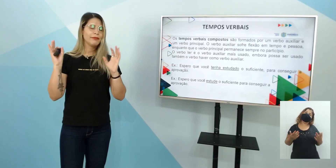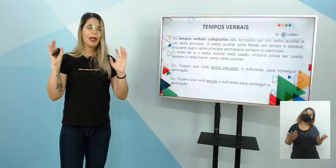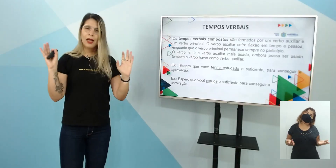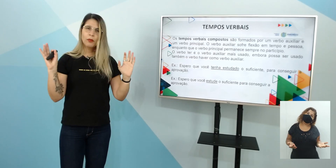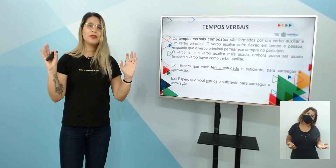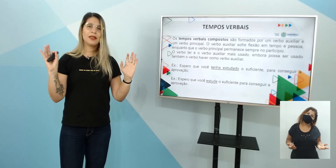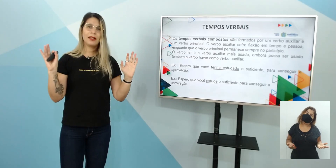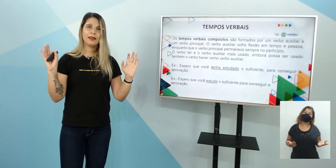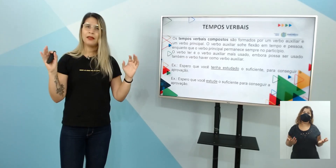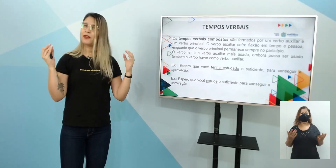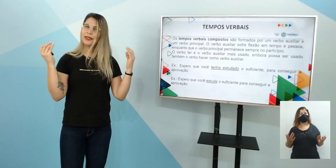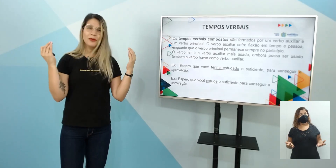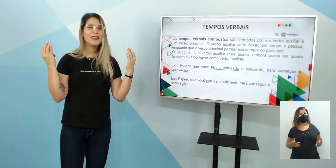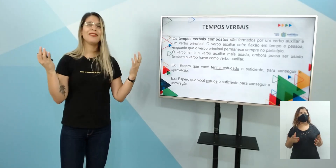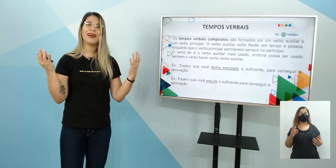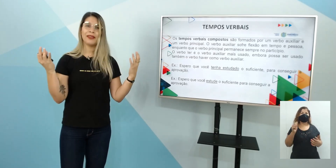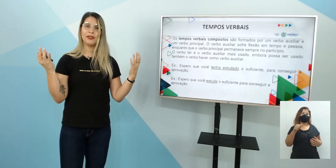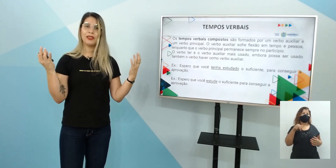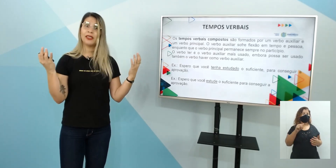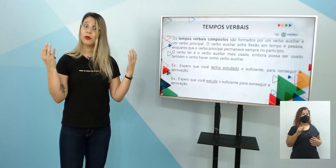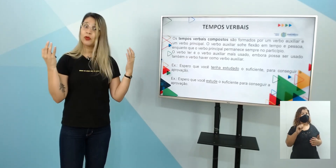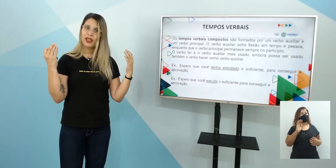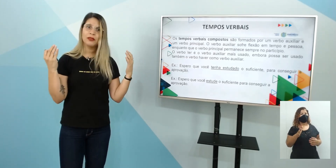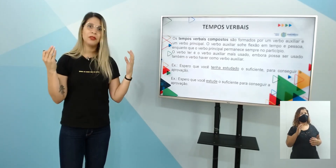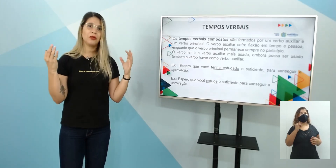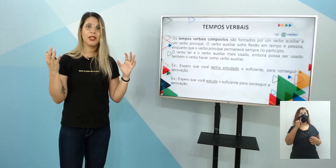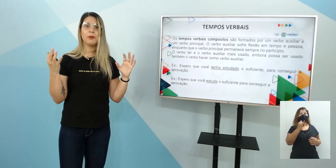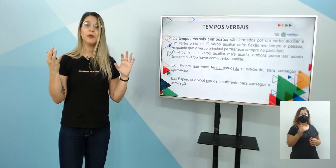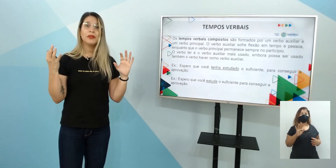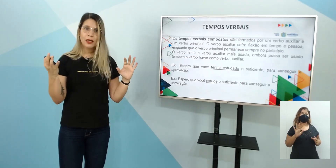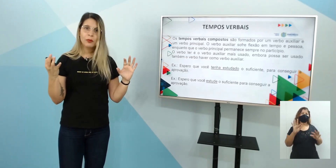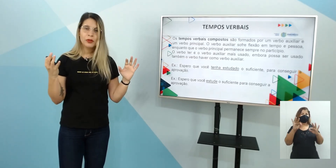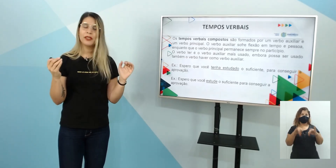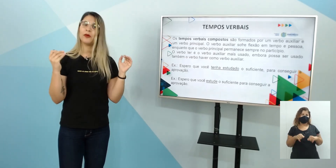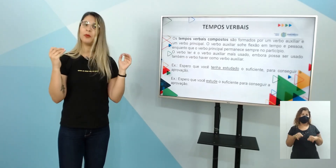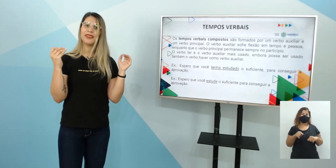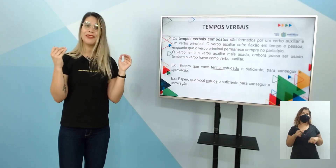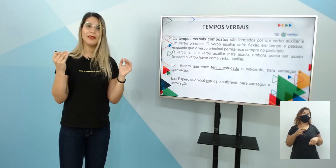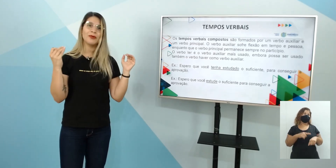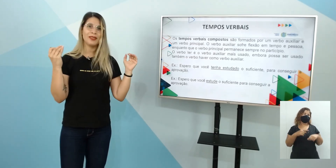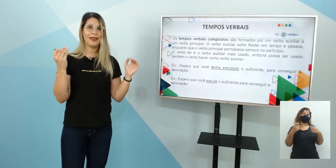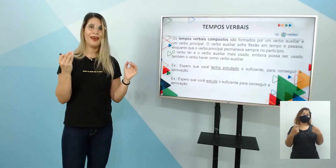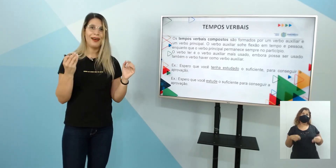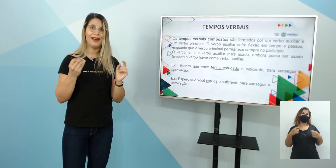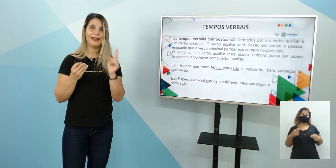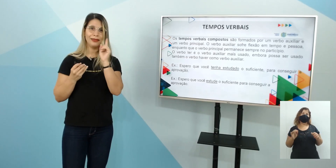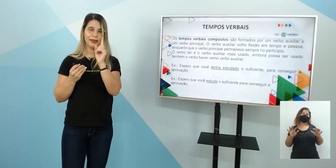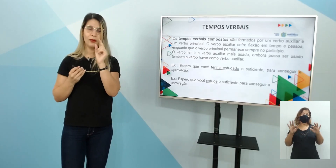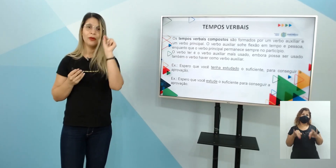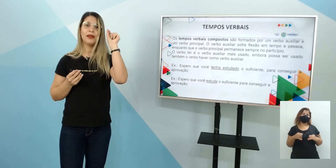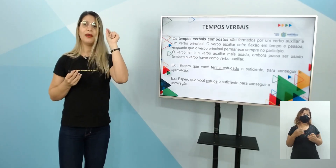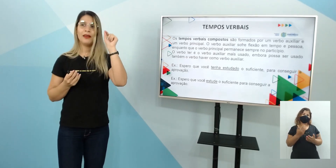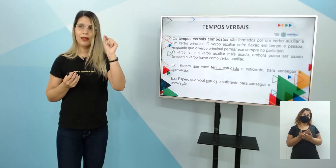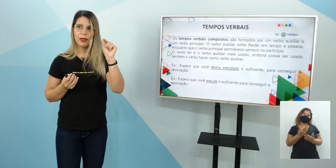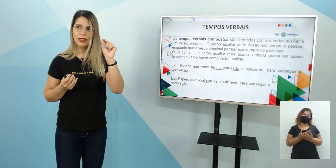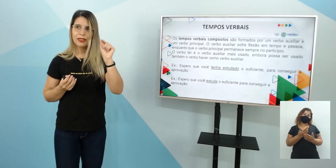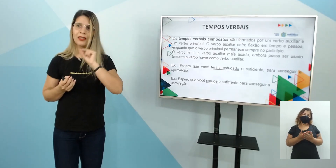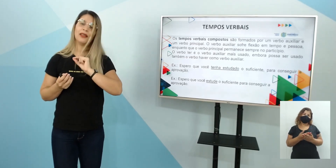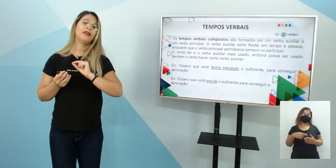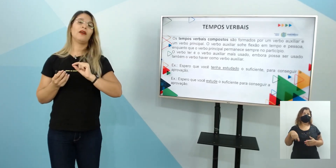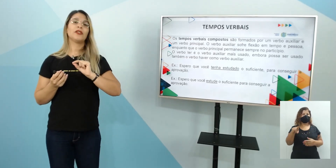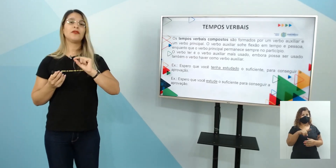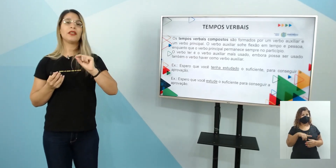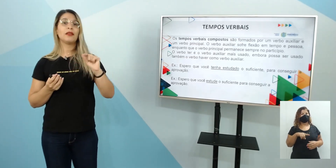aqui abusada, fazendo sinais de que eu já estourei meu tempo e de que eu preciso encerrar. Então,